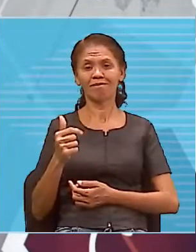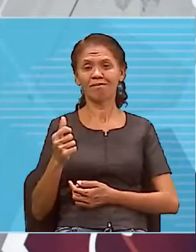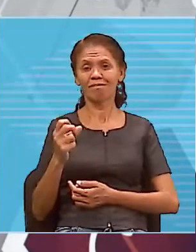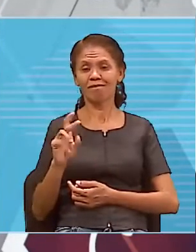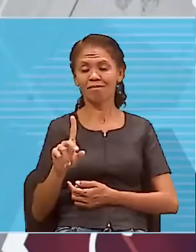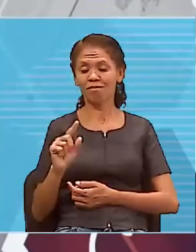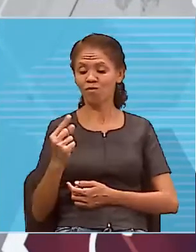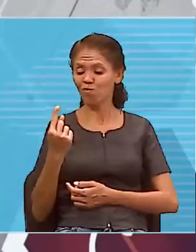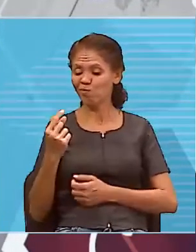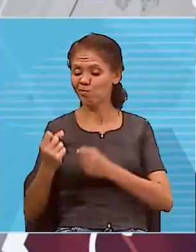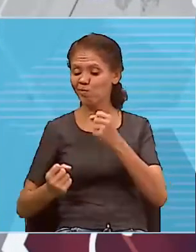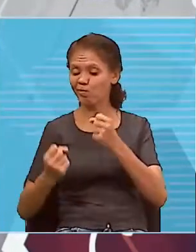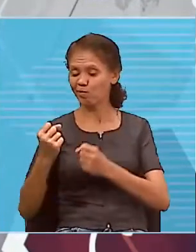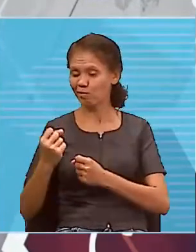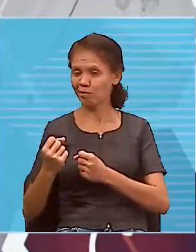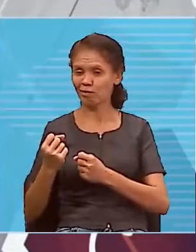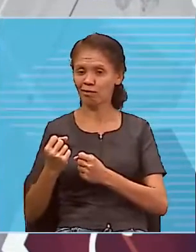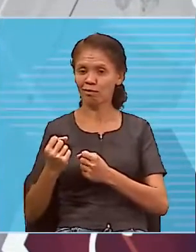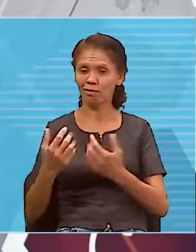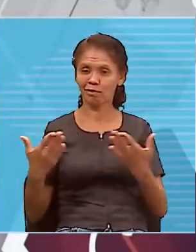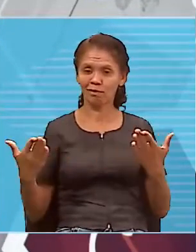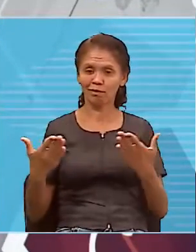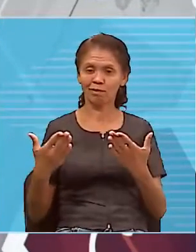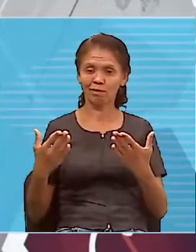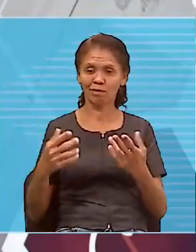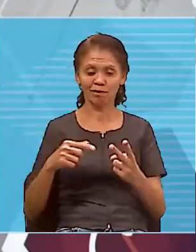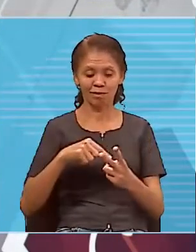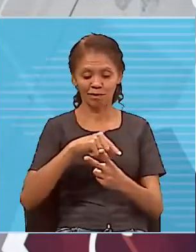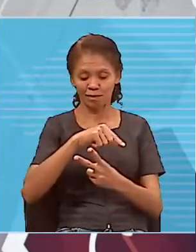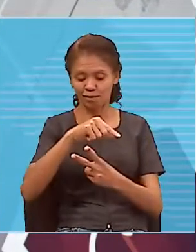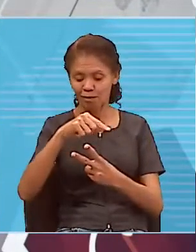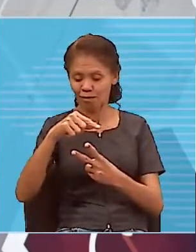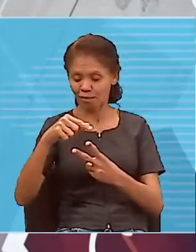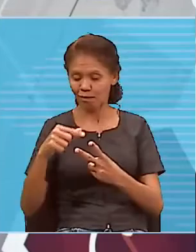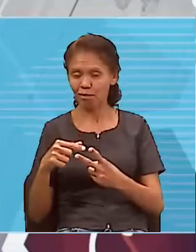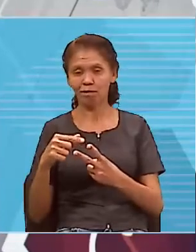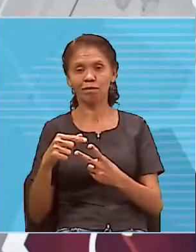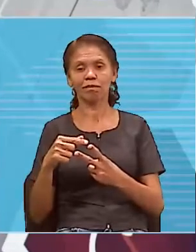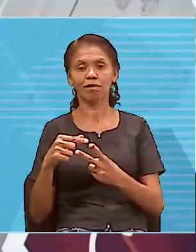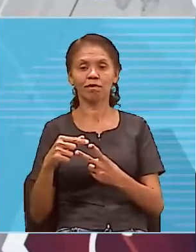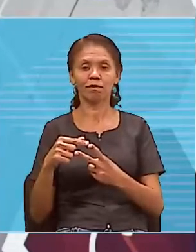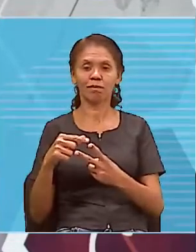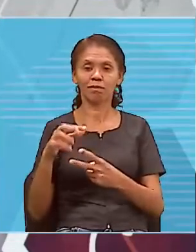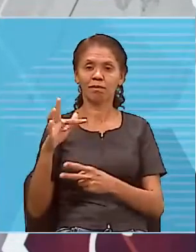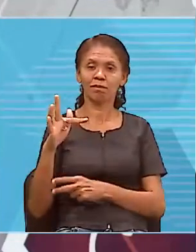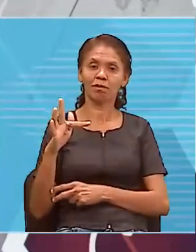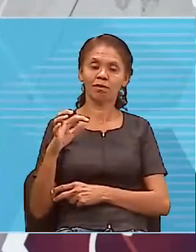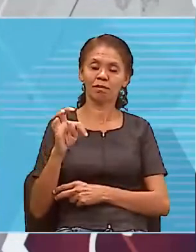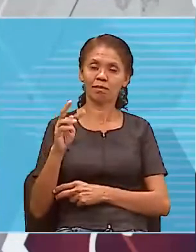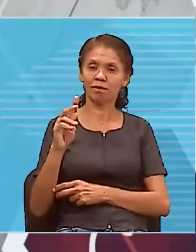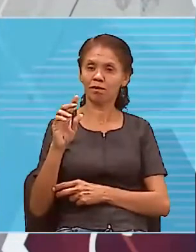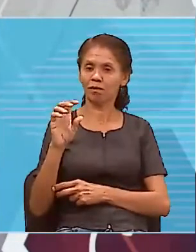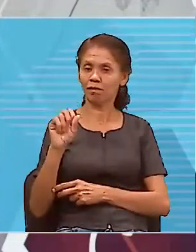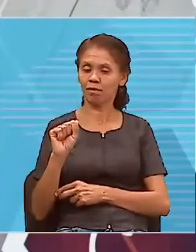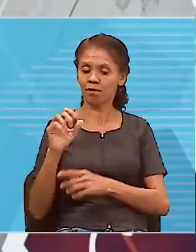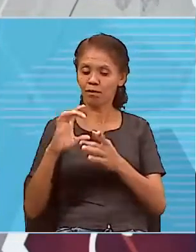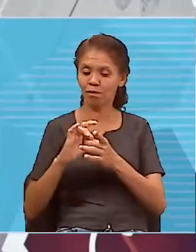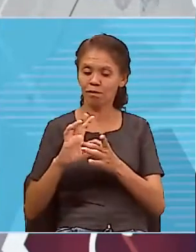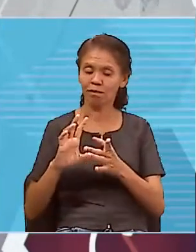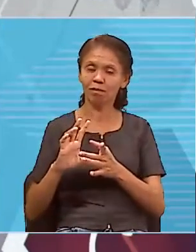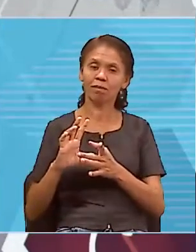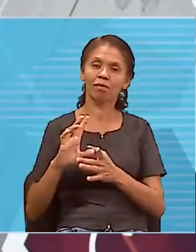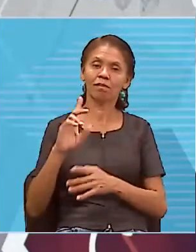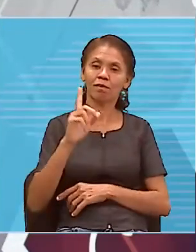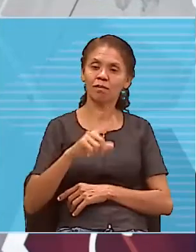então quando dois duas fontes de ondas estão emitindo a mesma onda de mesma